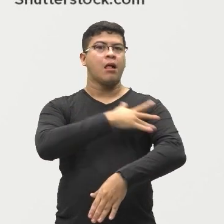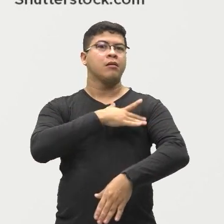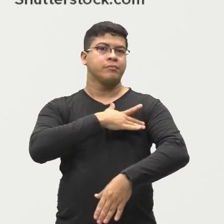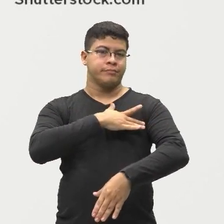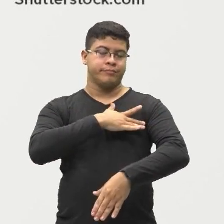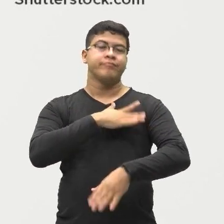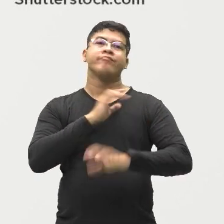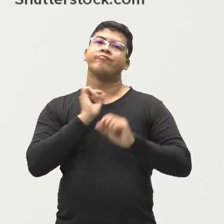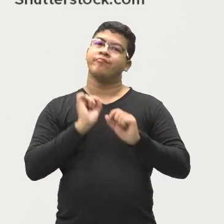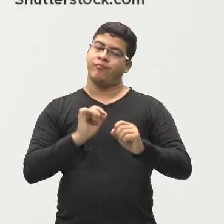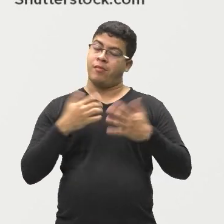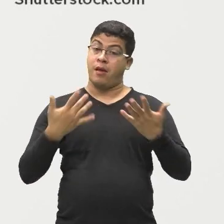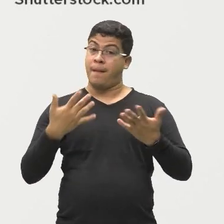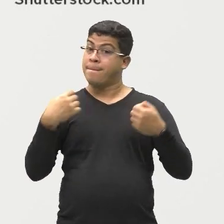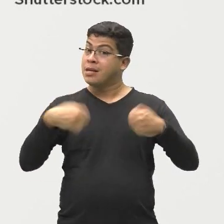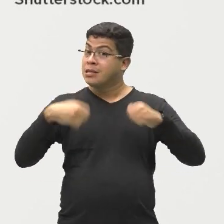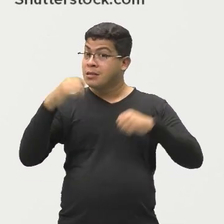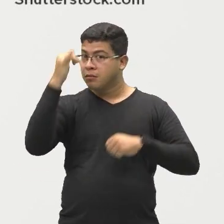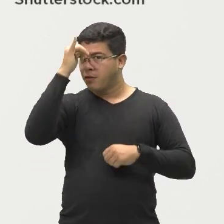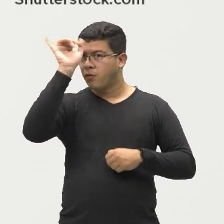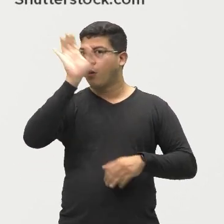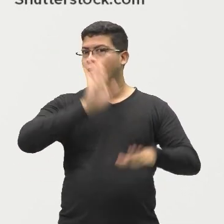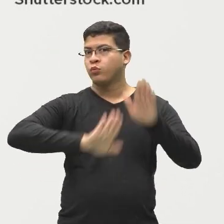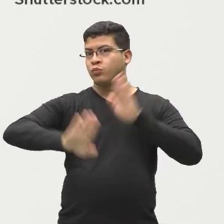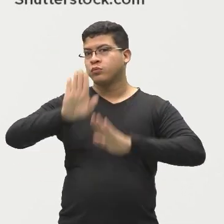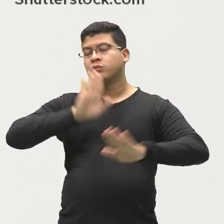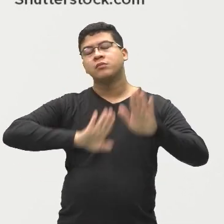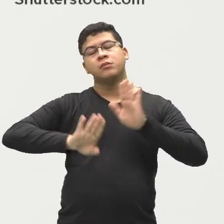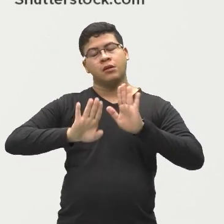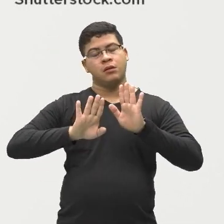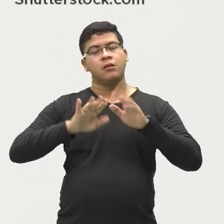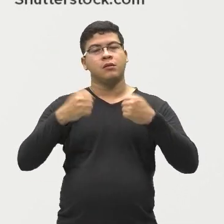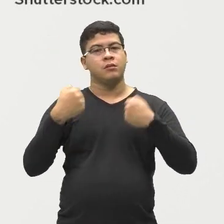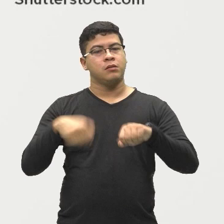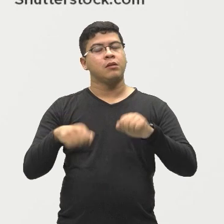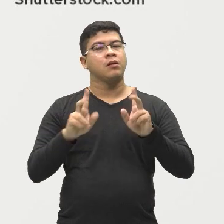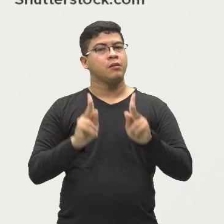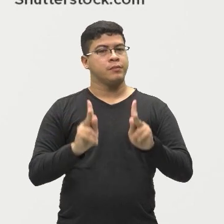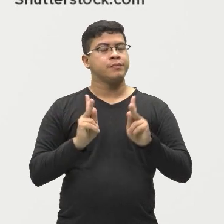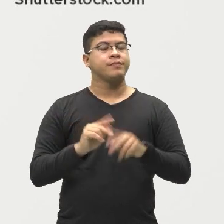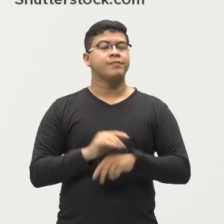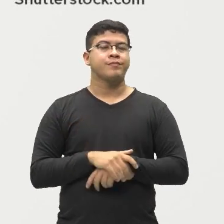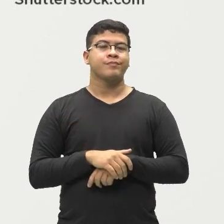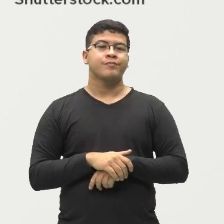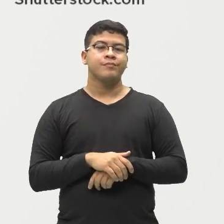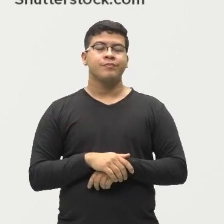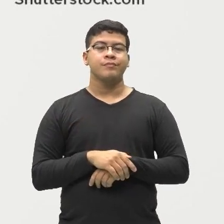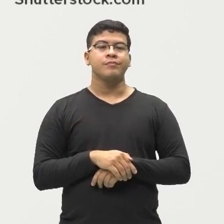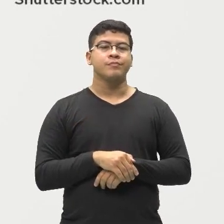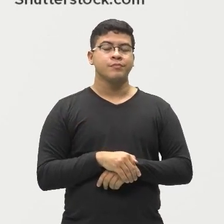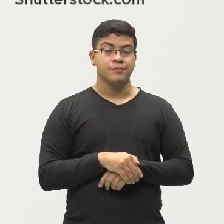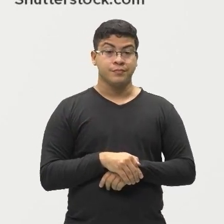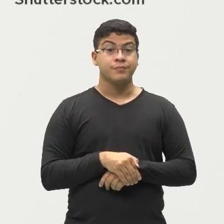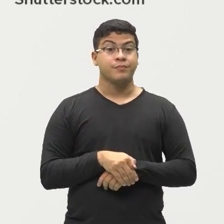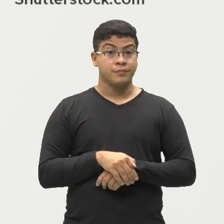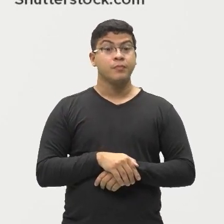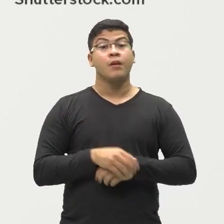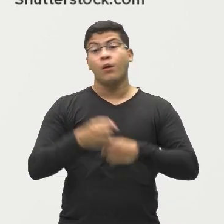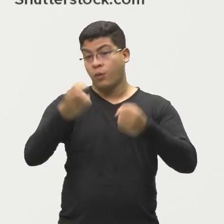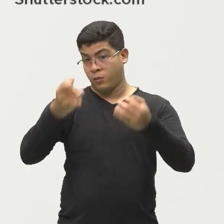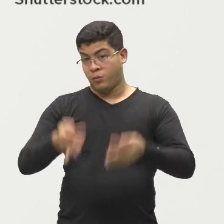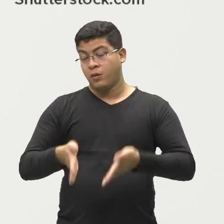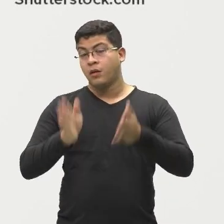cachorro, tá? Então é importante a gente ter esses cuidados, evitar essas situações. E aí, como eu falei para vocês